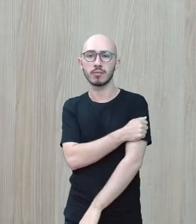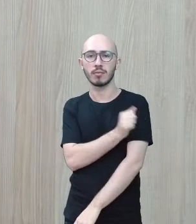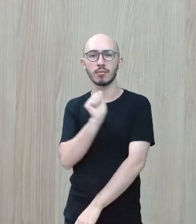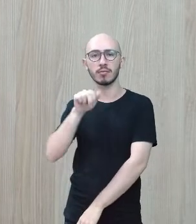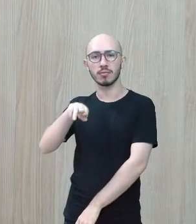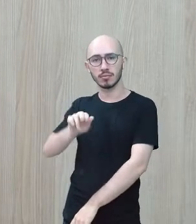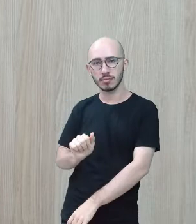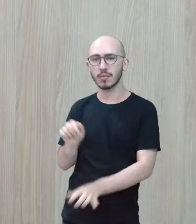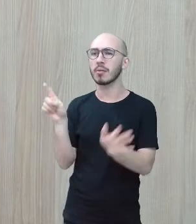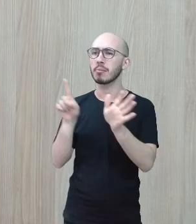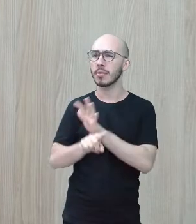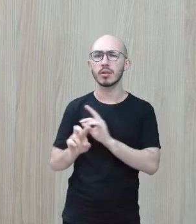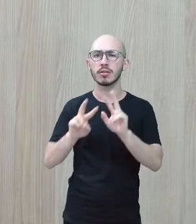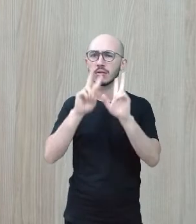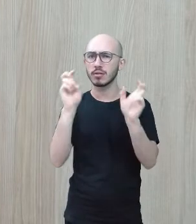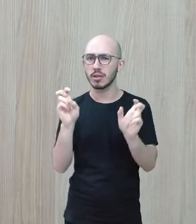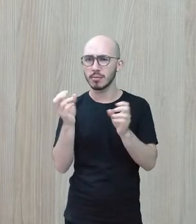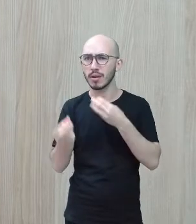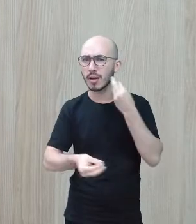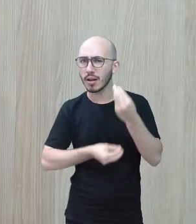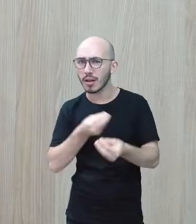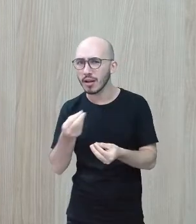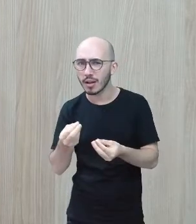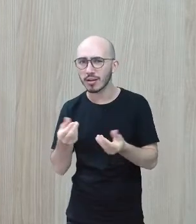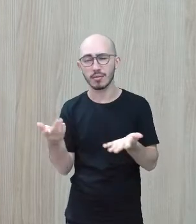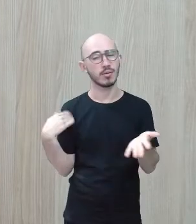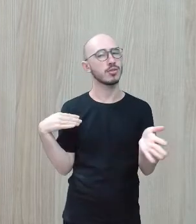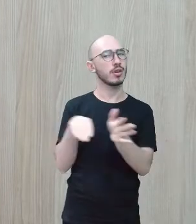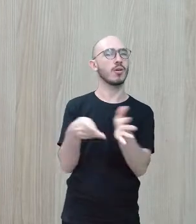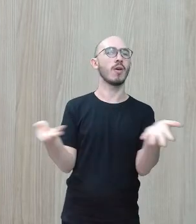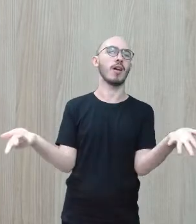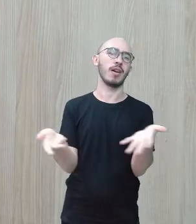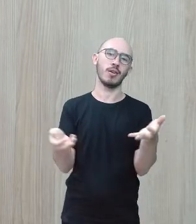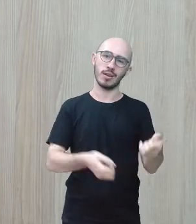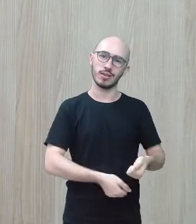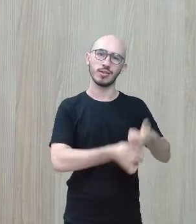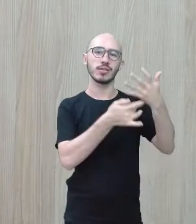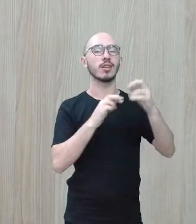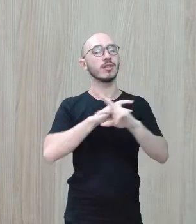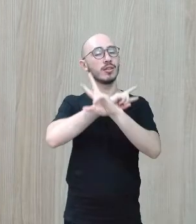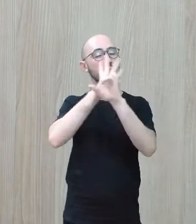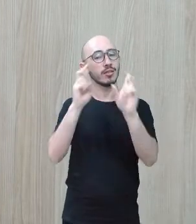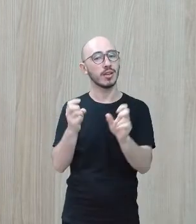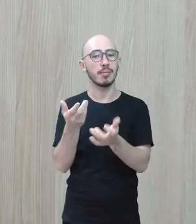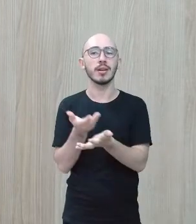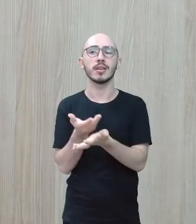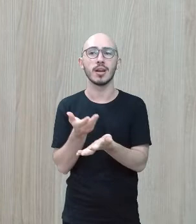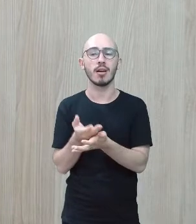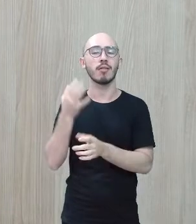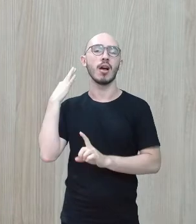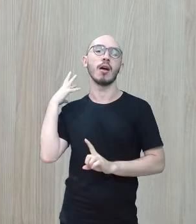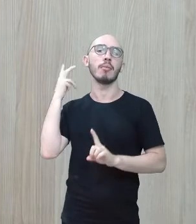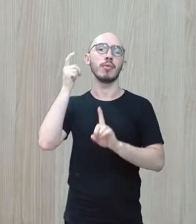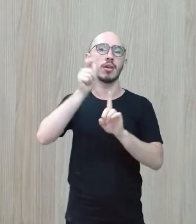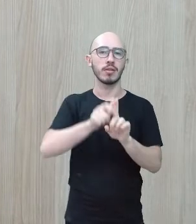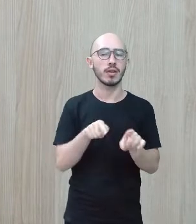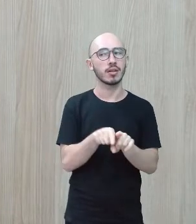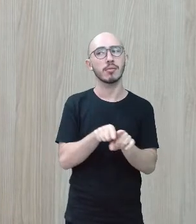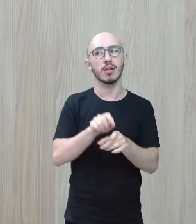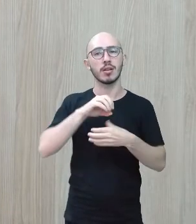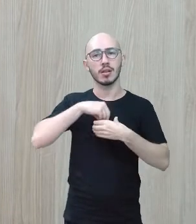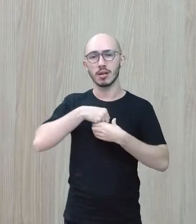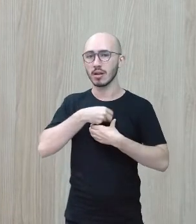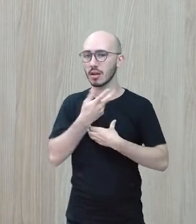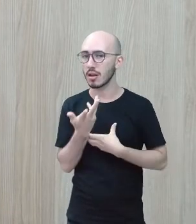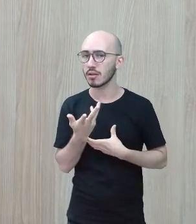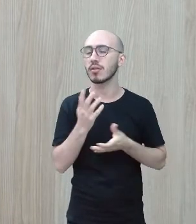assunto mesmo. Gente, Ana, chegasse agora, não foi no chat, ó. O tema da aula é biografia e autobiografia, tá certo? Que é aquele